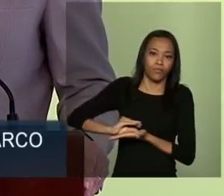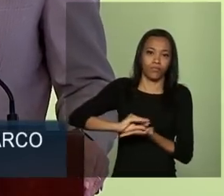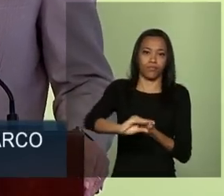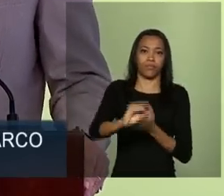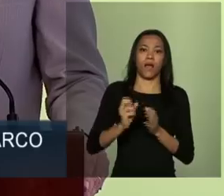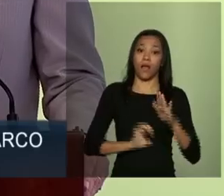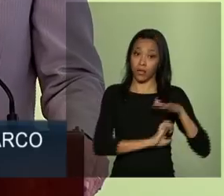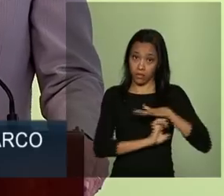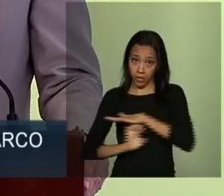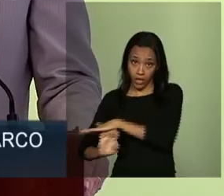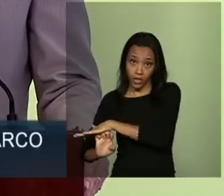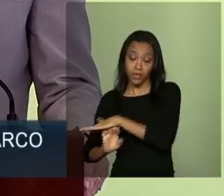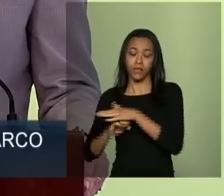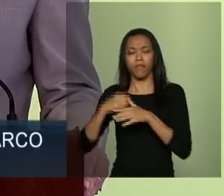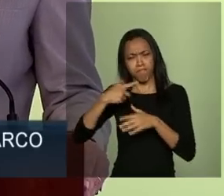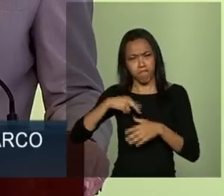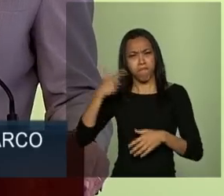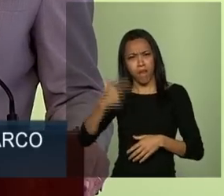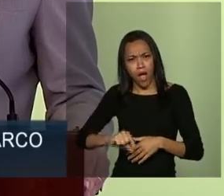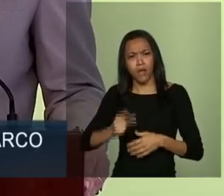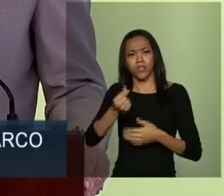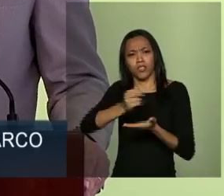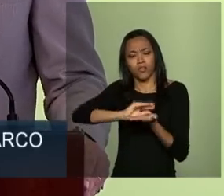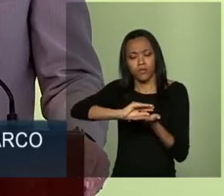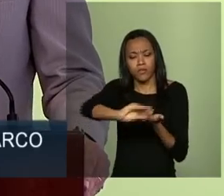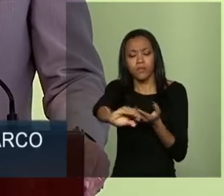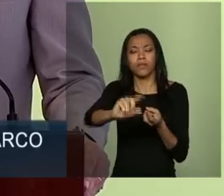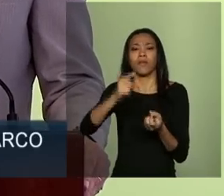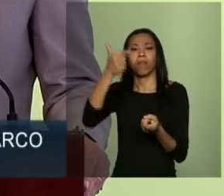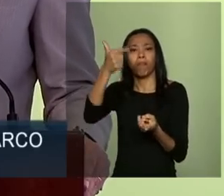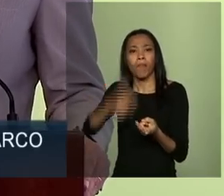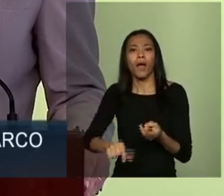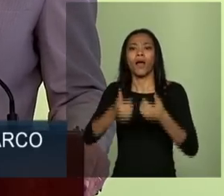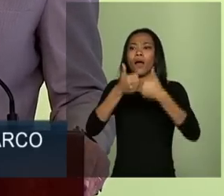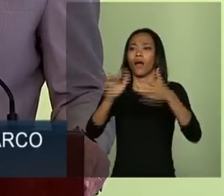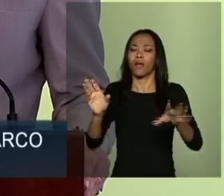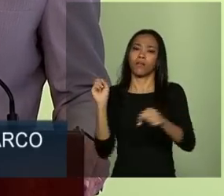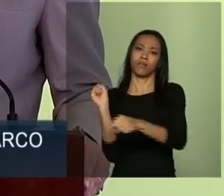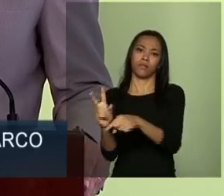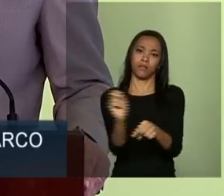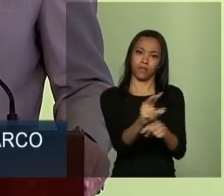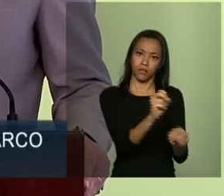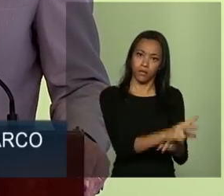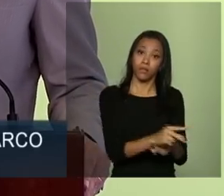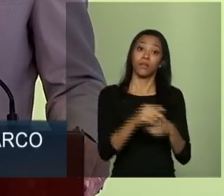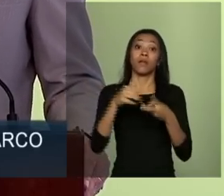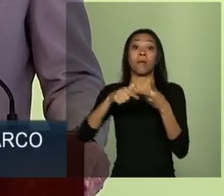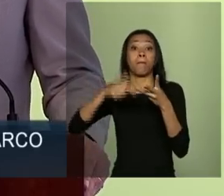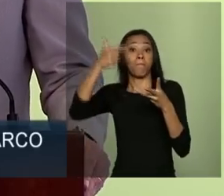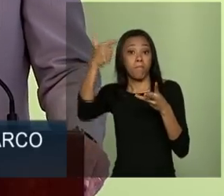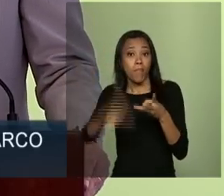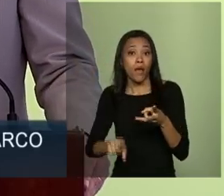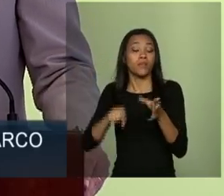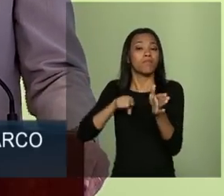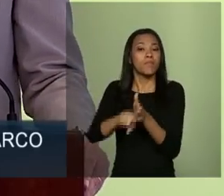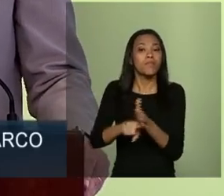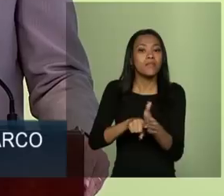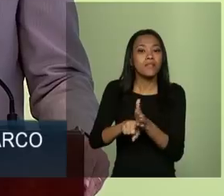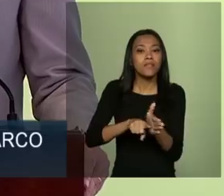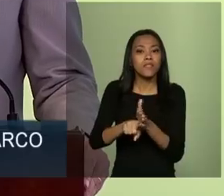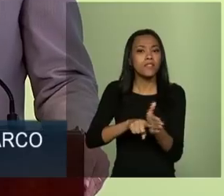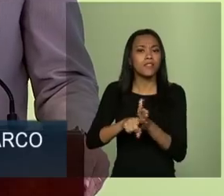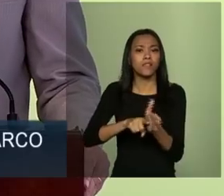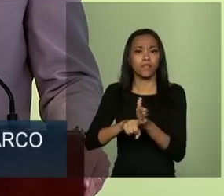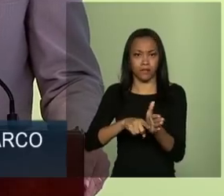investimentos produtivos, mais investimentos em empregos, mais investimentos privados em pesquisa, além dos investimentos